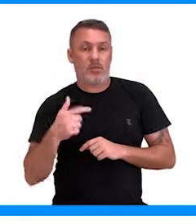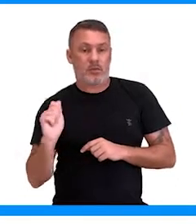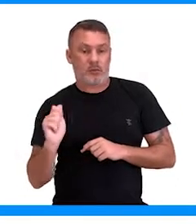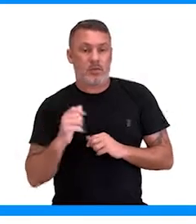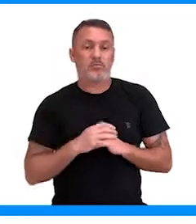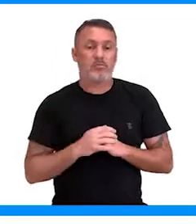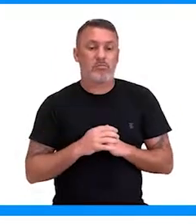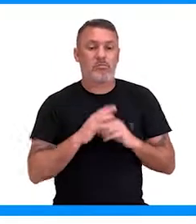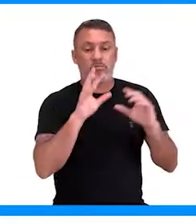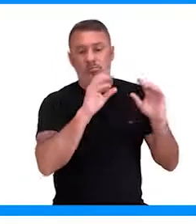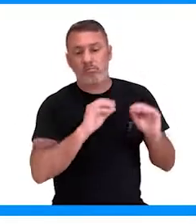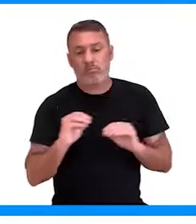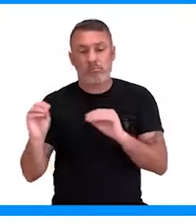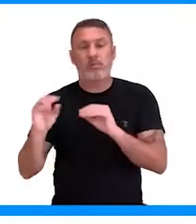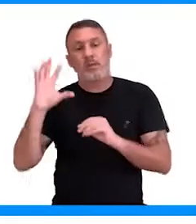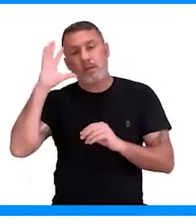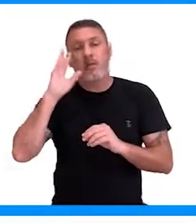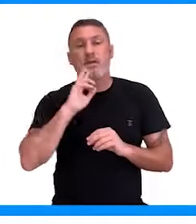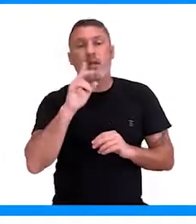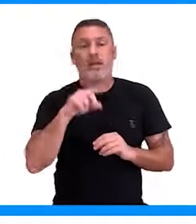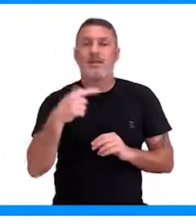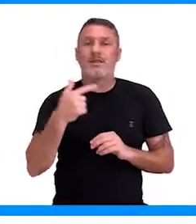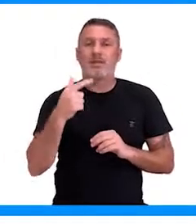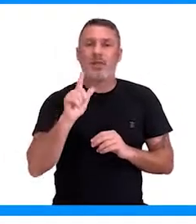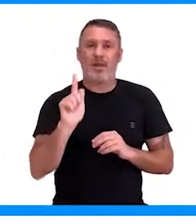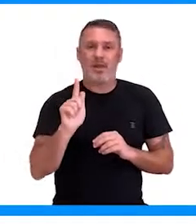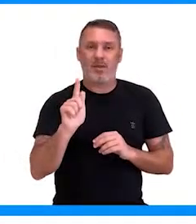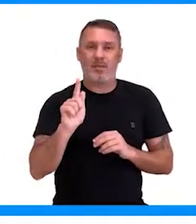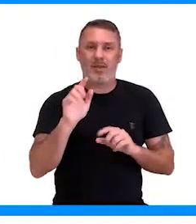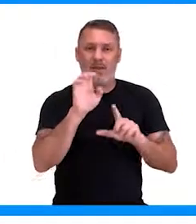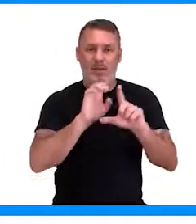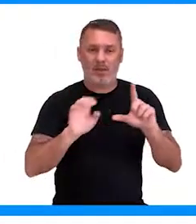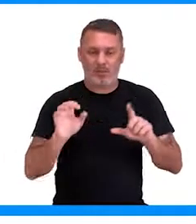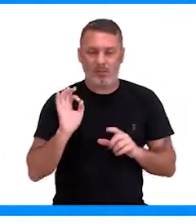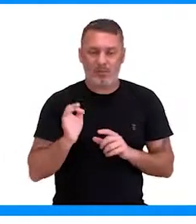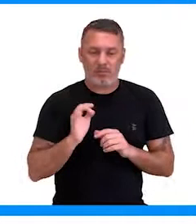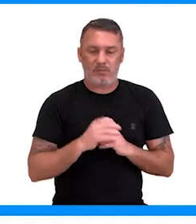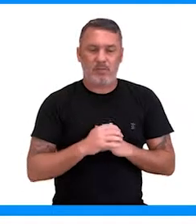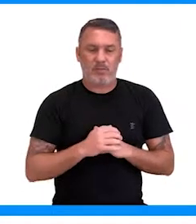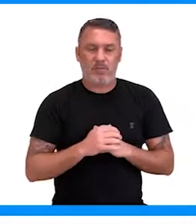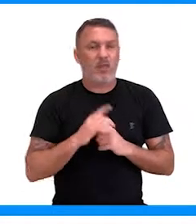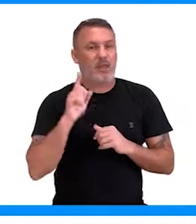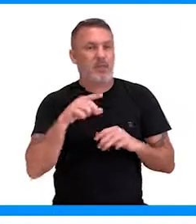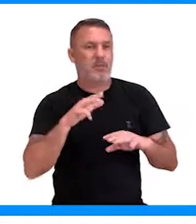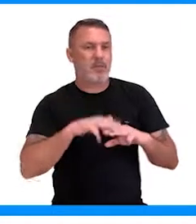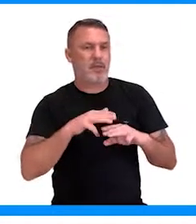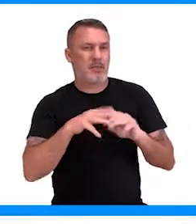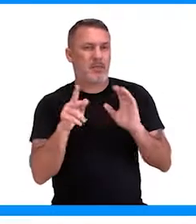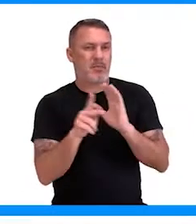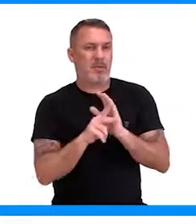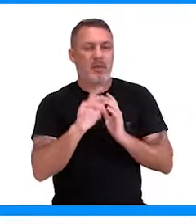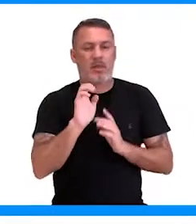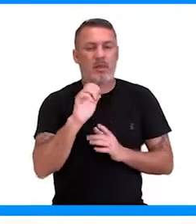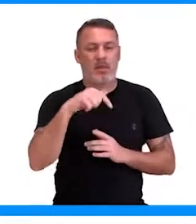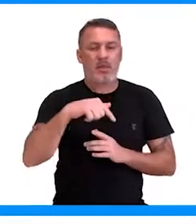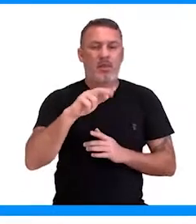2a. Lembrou aqui da solução de equação de segundo grau, lá da